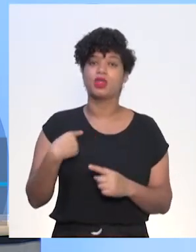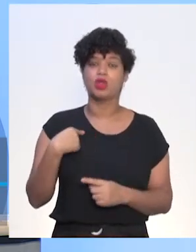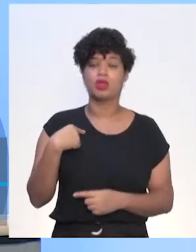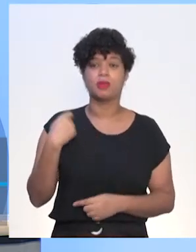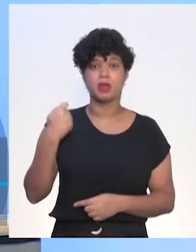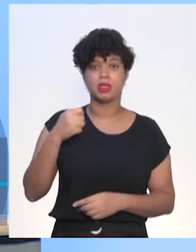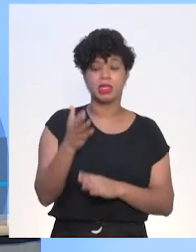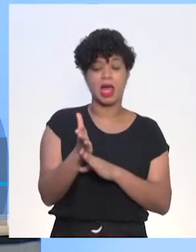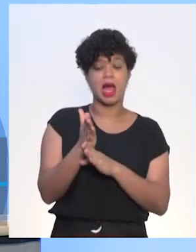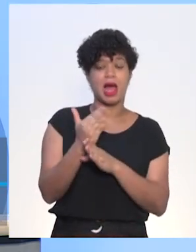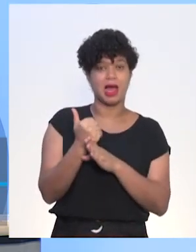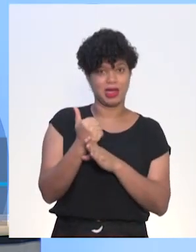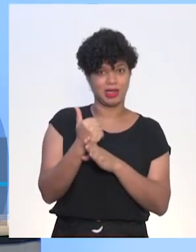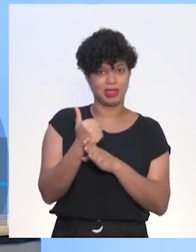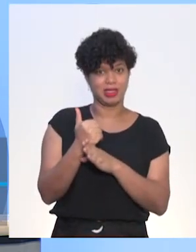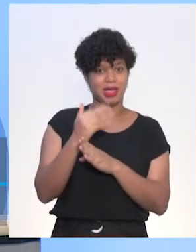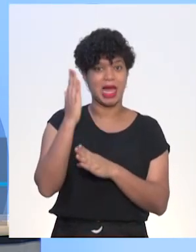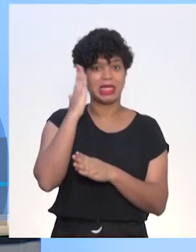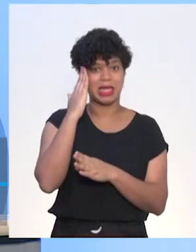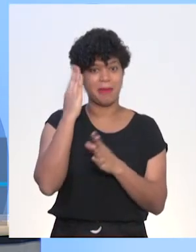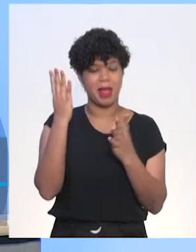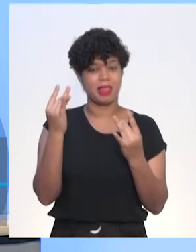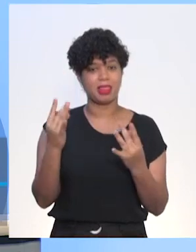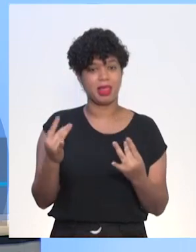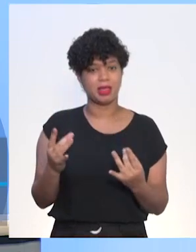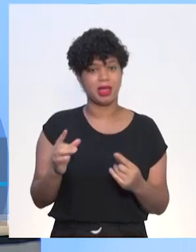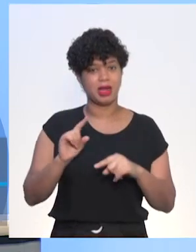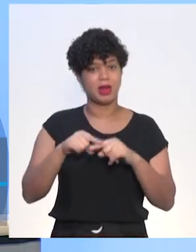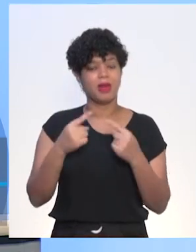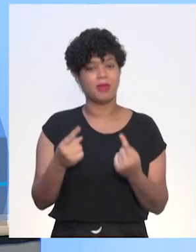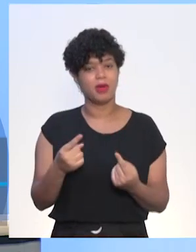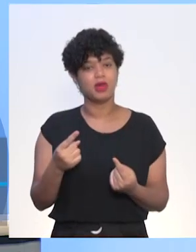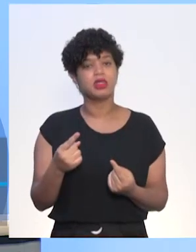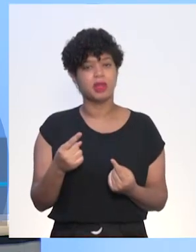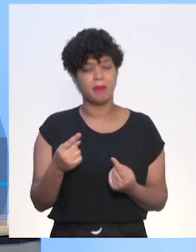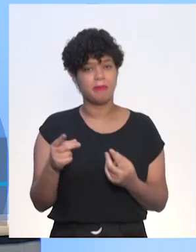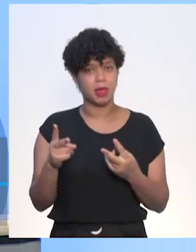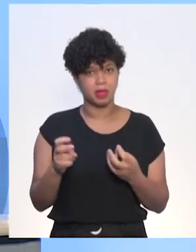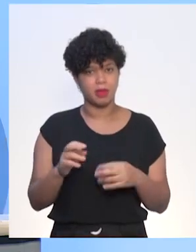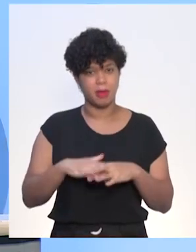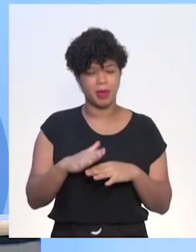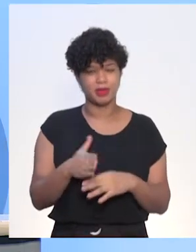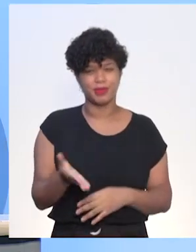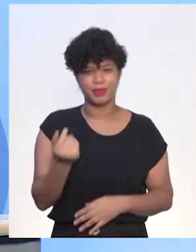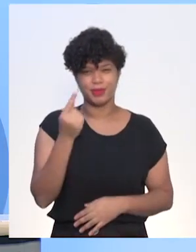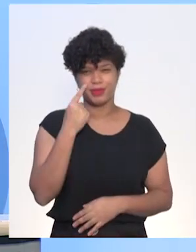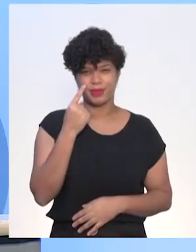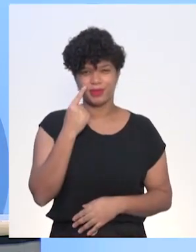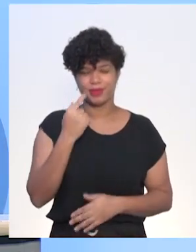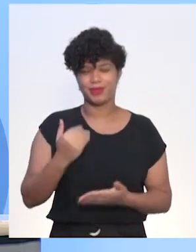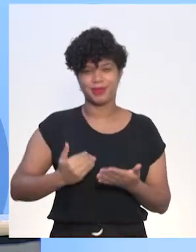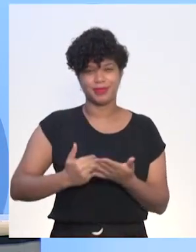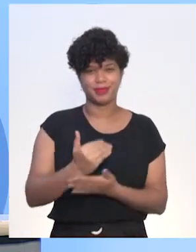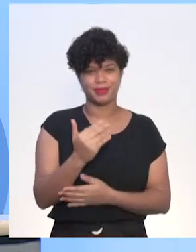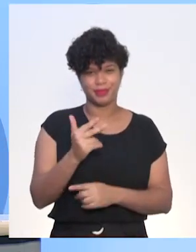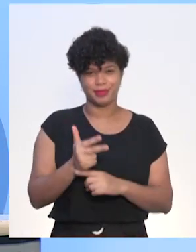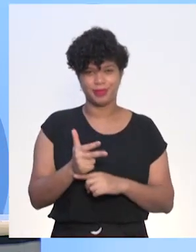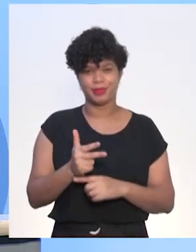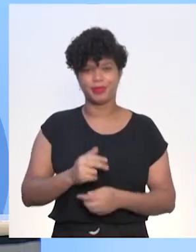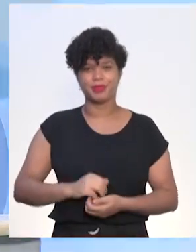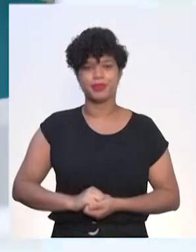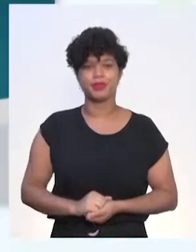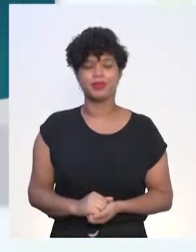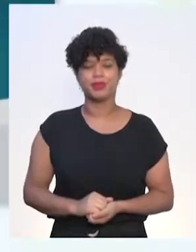conhecimentos prévios para até identificar algumas coisas que estão aqui tá bom então vamos lá vou colocar para vocês pode soltar para